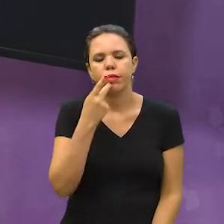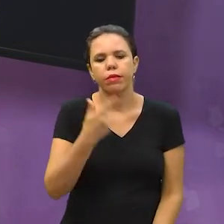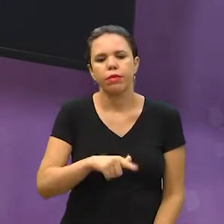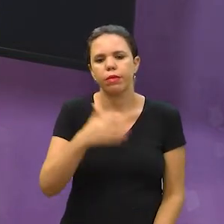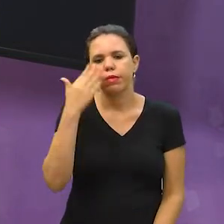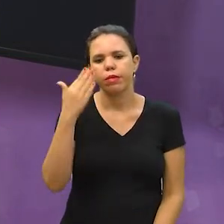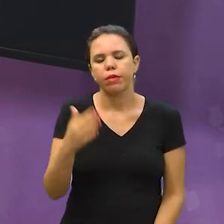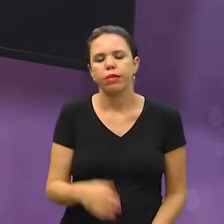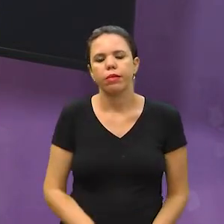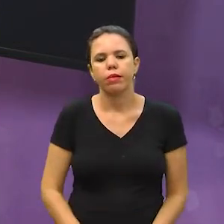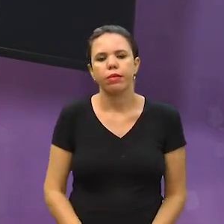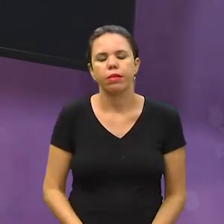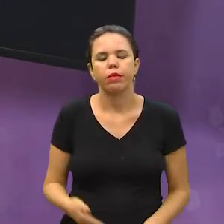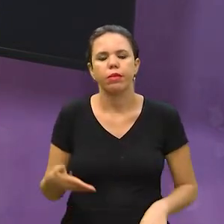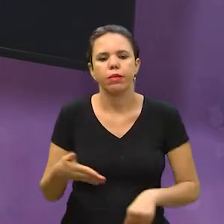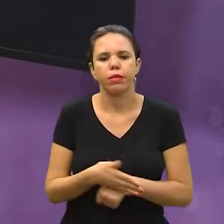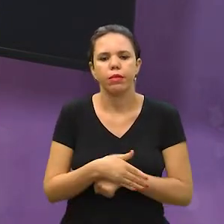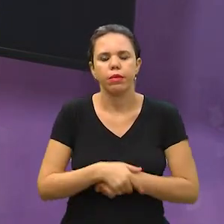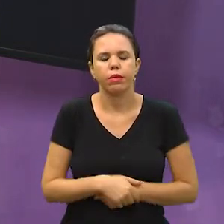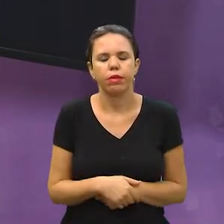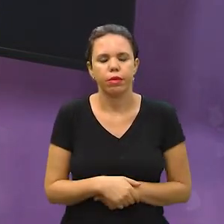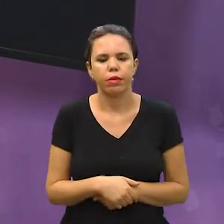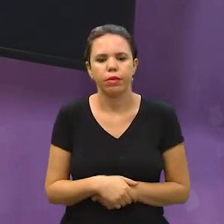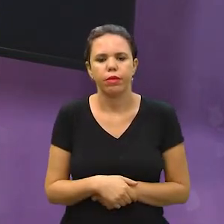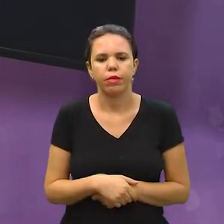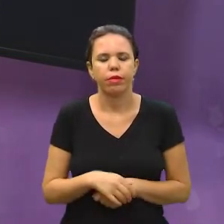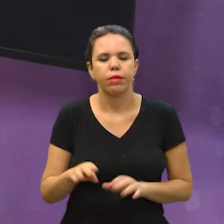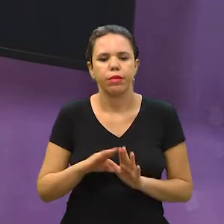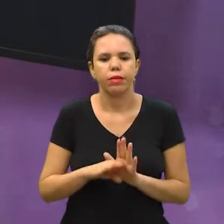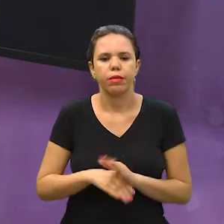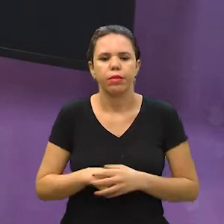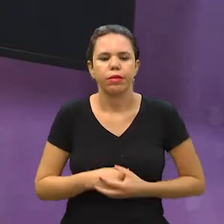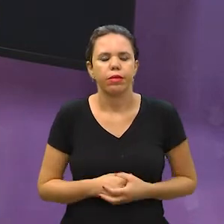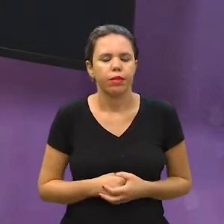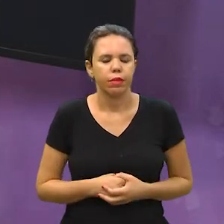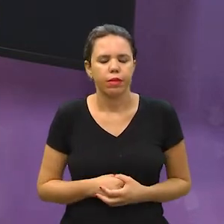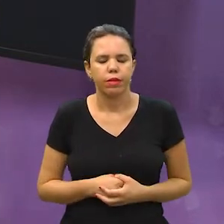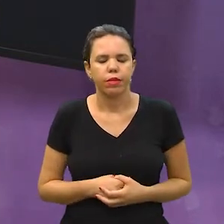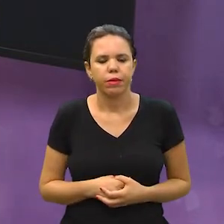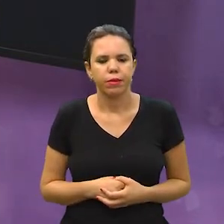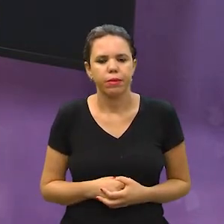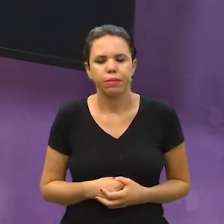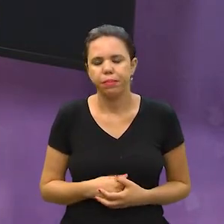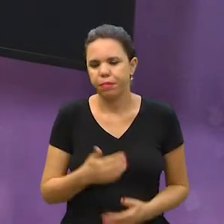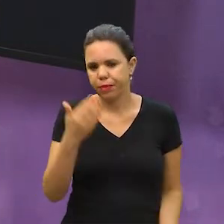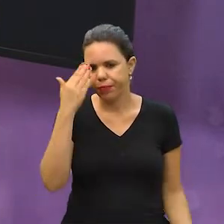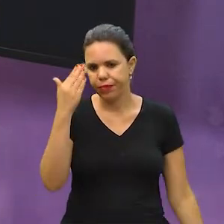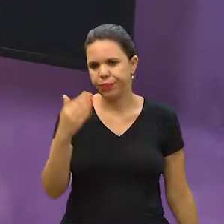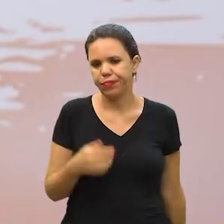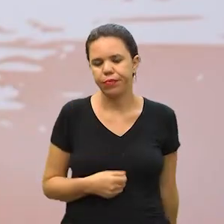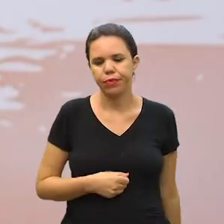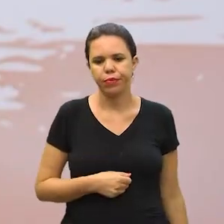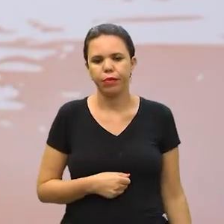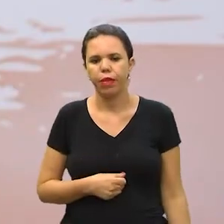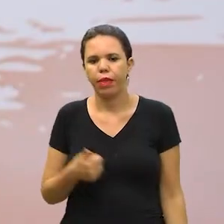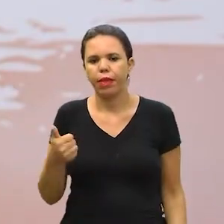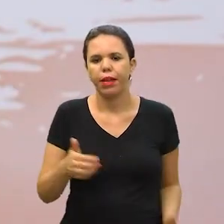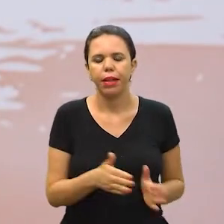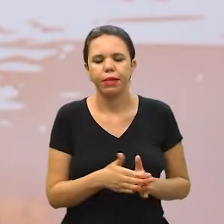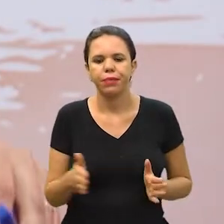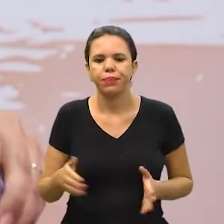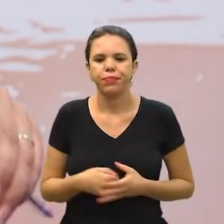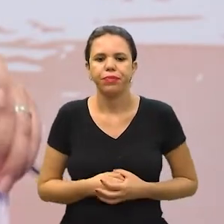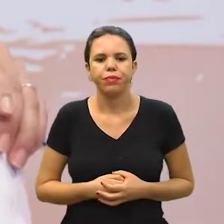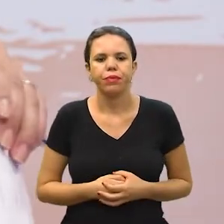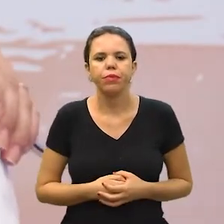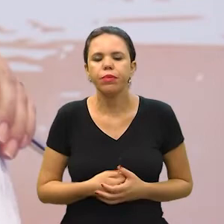aqui o nosso agradecimento por você participar aqui do nosso programa, viu? Eu que agradeço. No primeiro